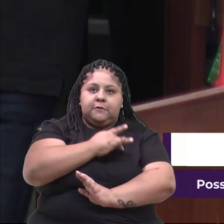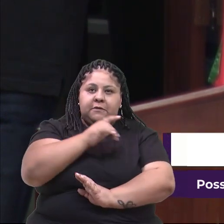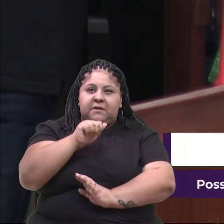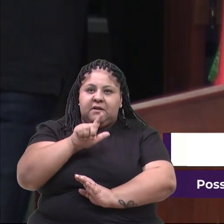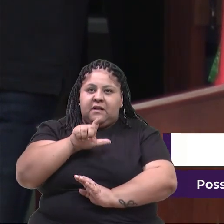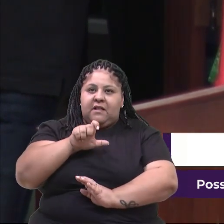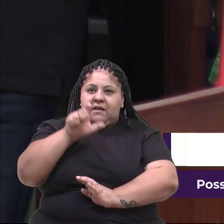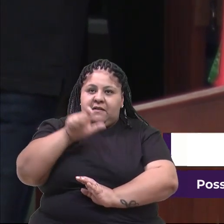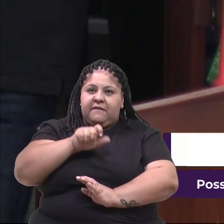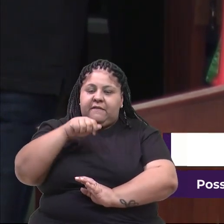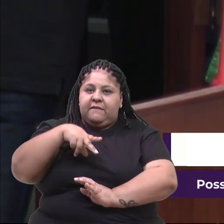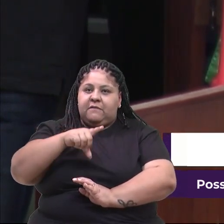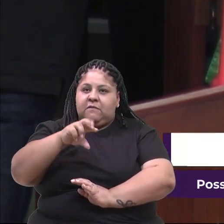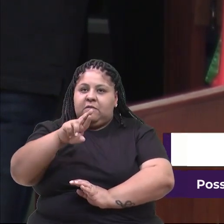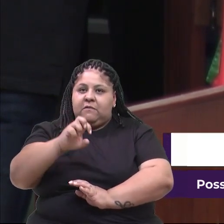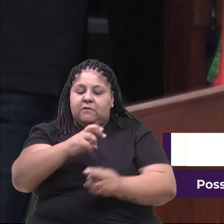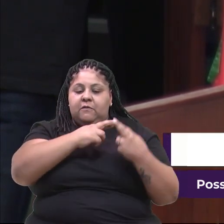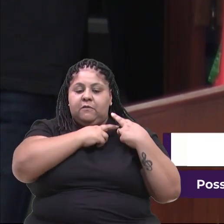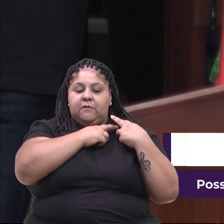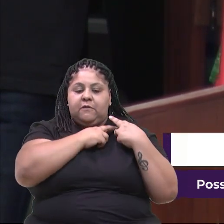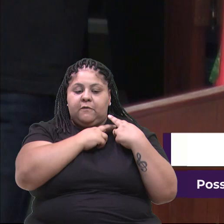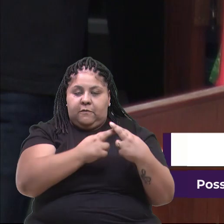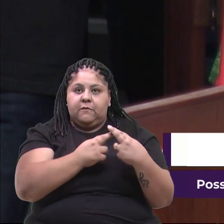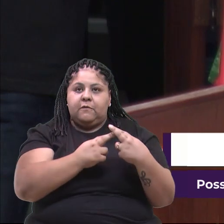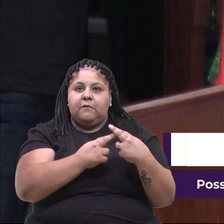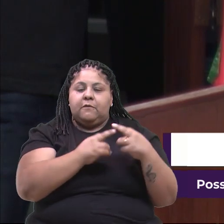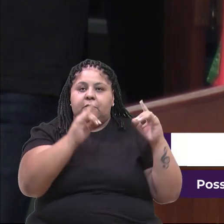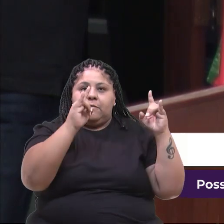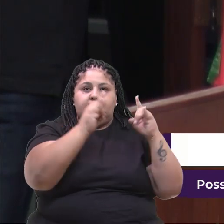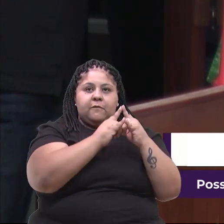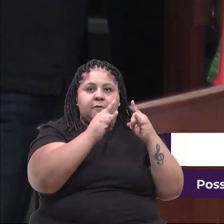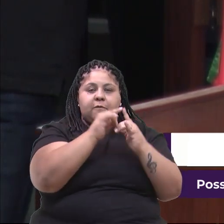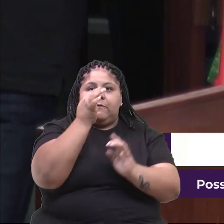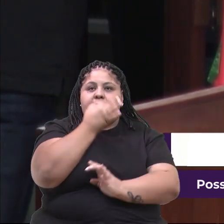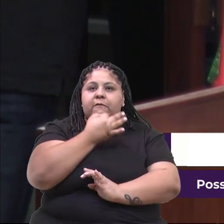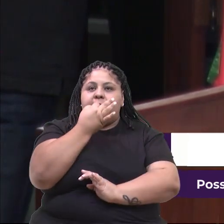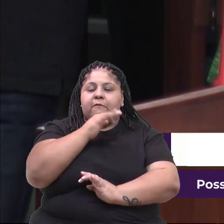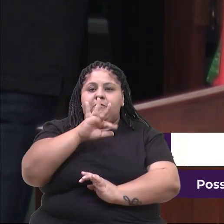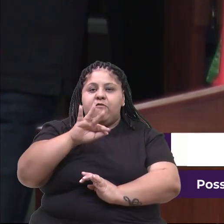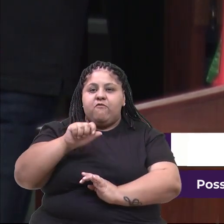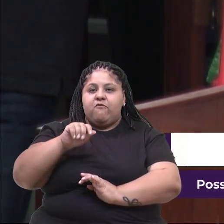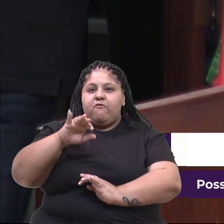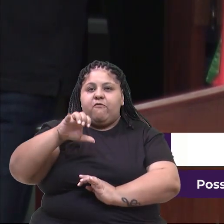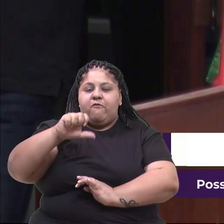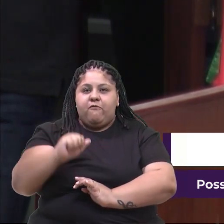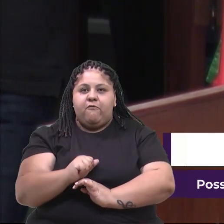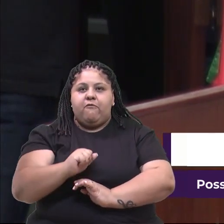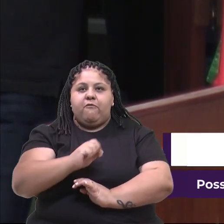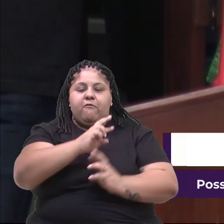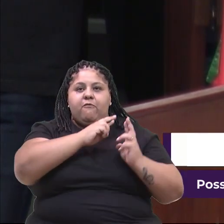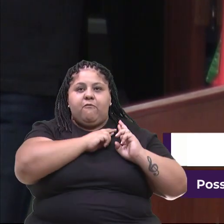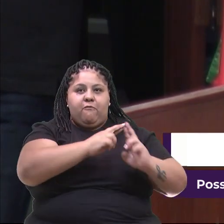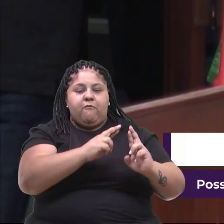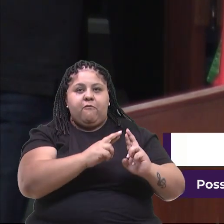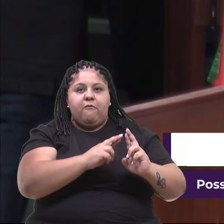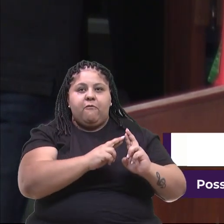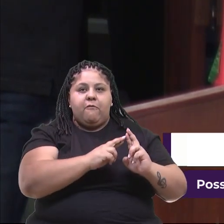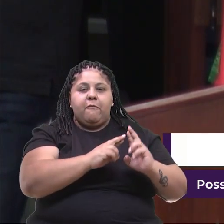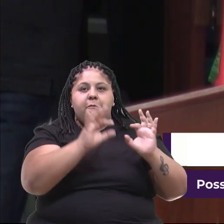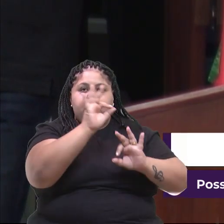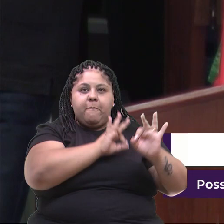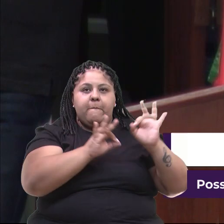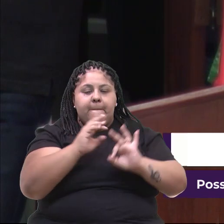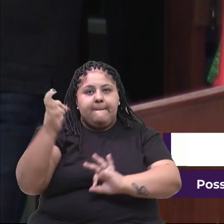Silva, representando a Fundação Caxias, Fábio Varta, representante da Associação Cultural